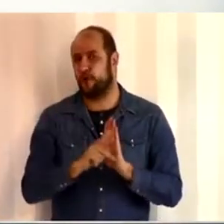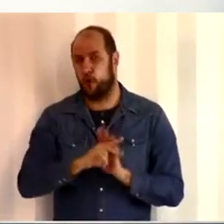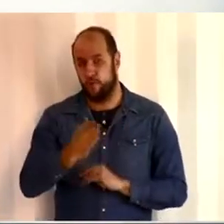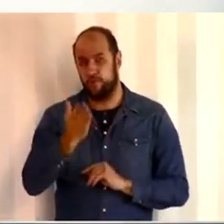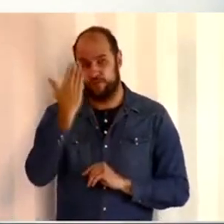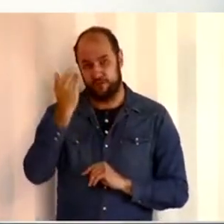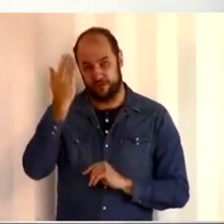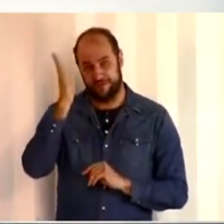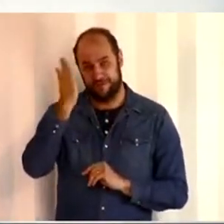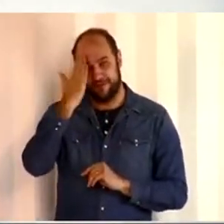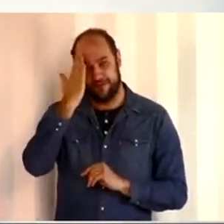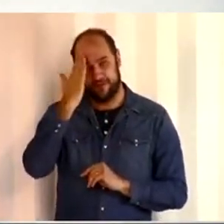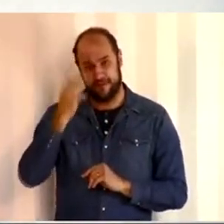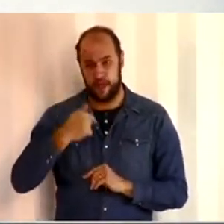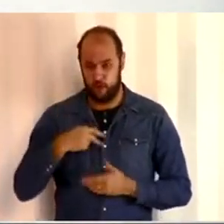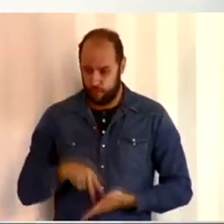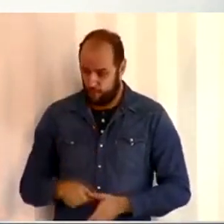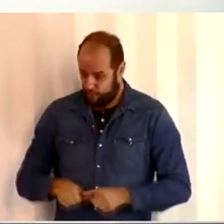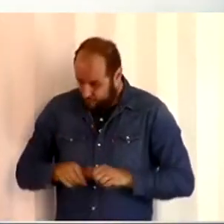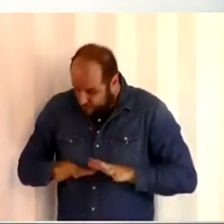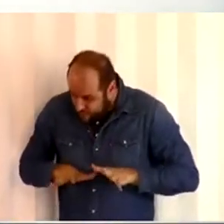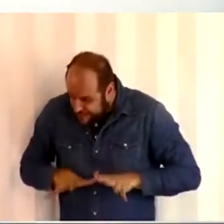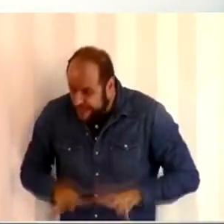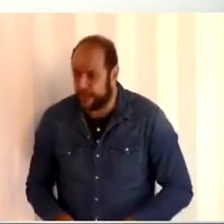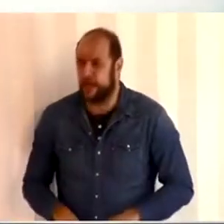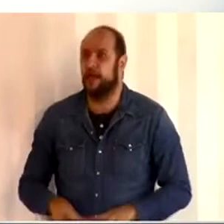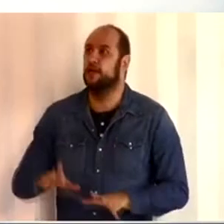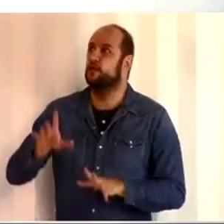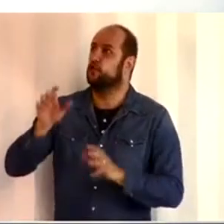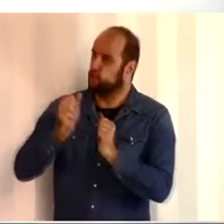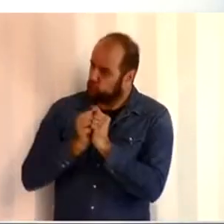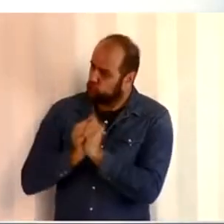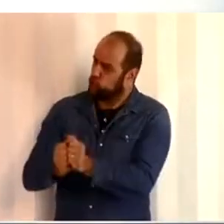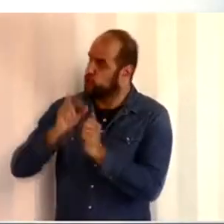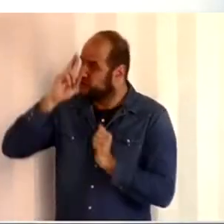foi lido nessa noite: eu não saio daqui se a tua presença não for comigo.